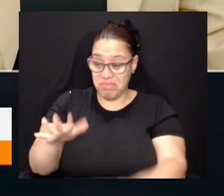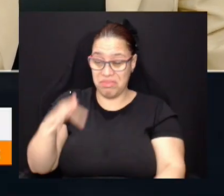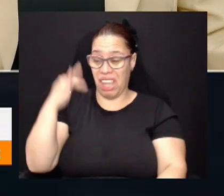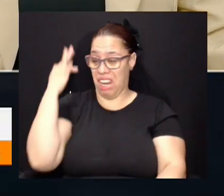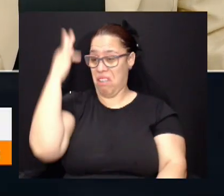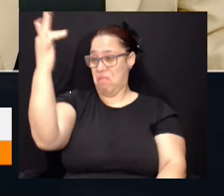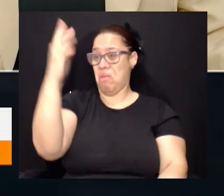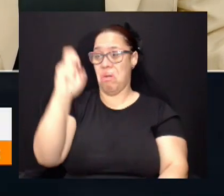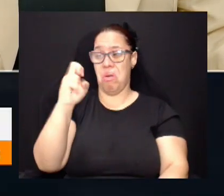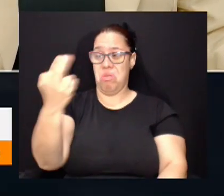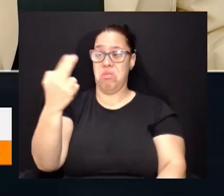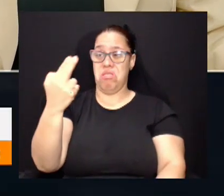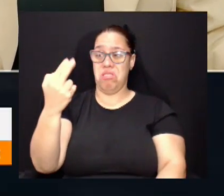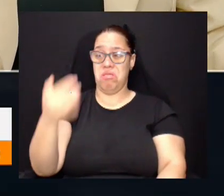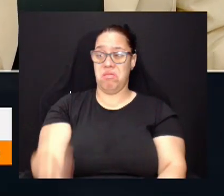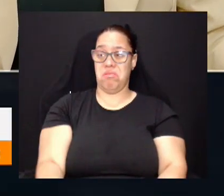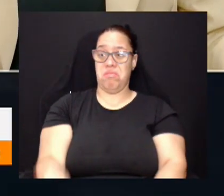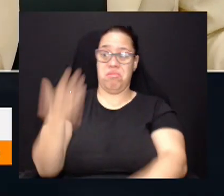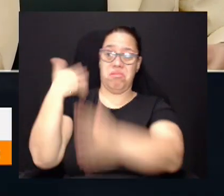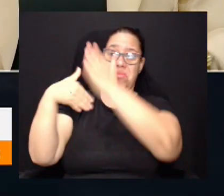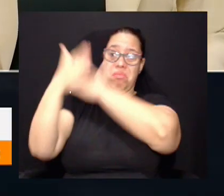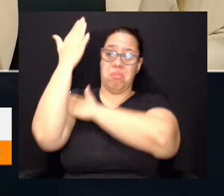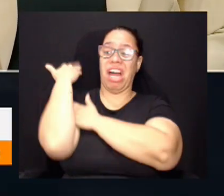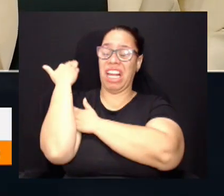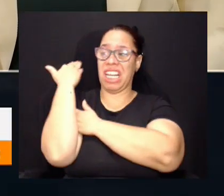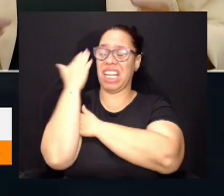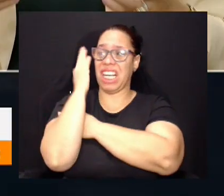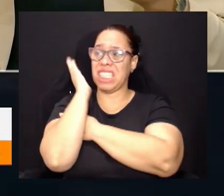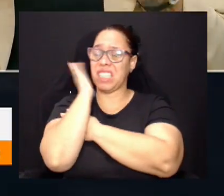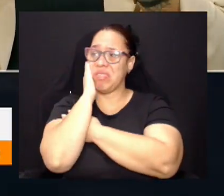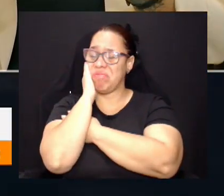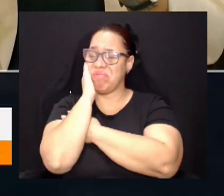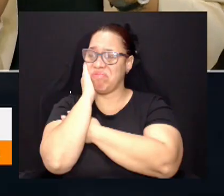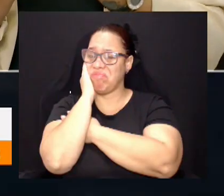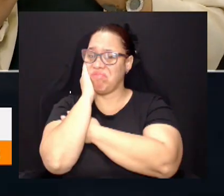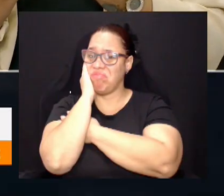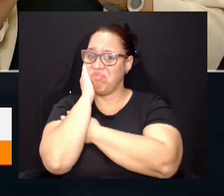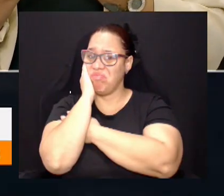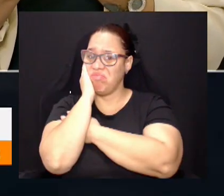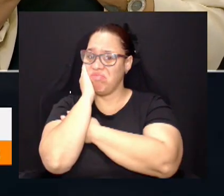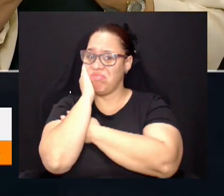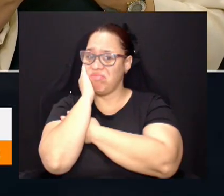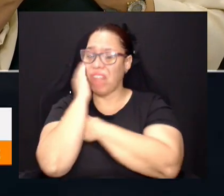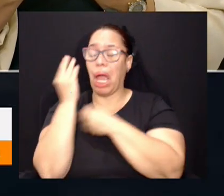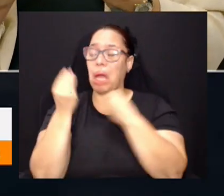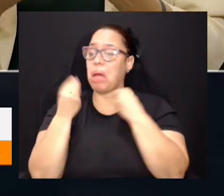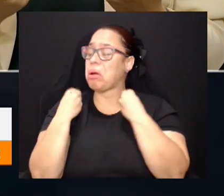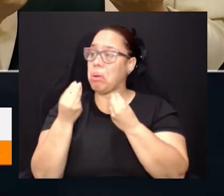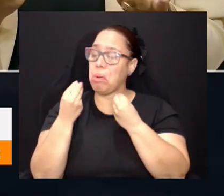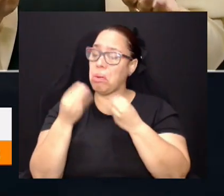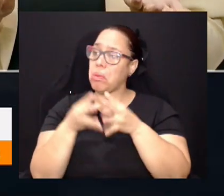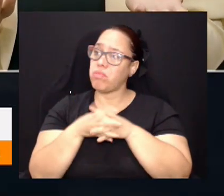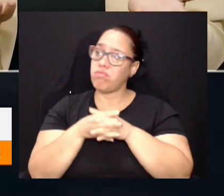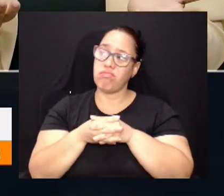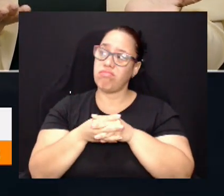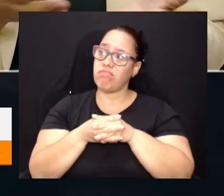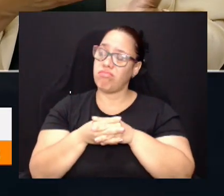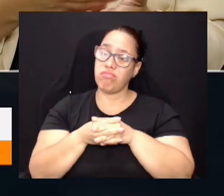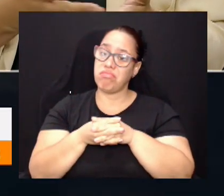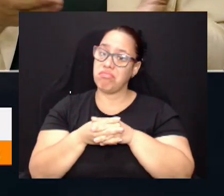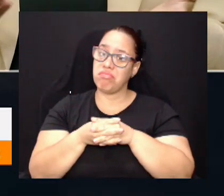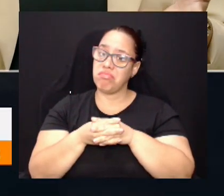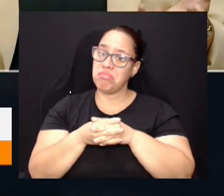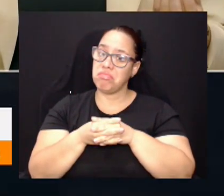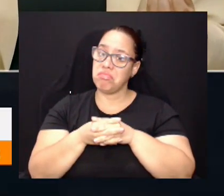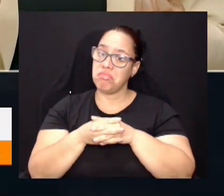gente que está ancorado lá no passado, né? Como é que a gente vai fazer para poder ter